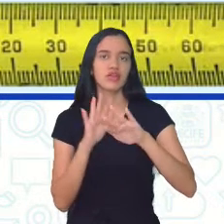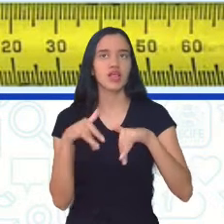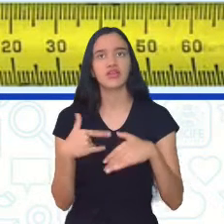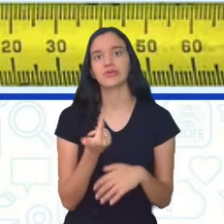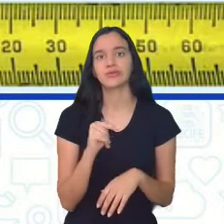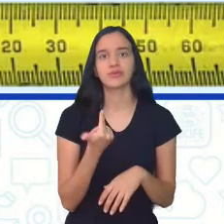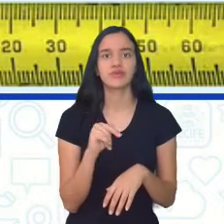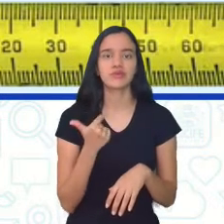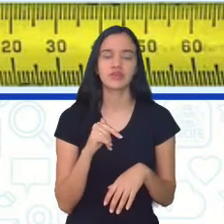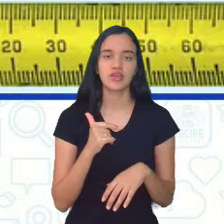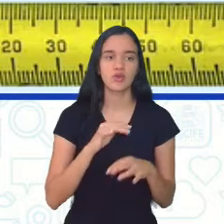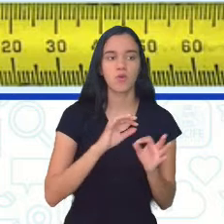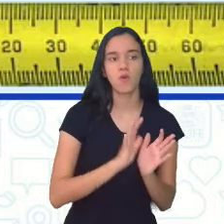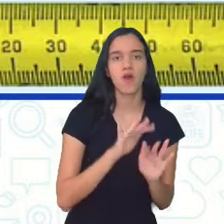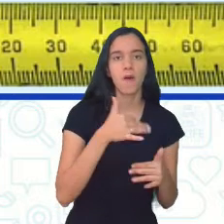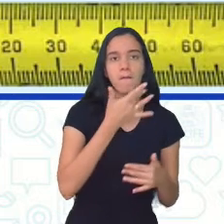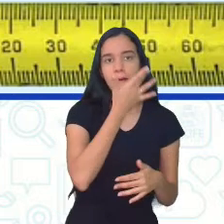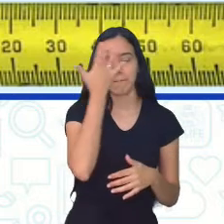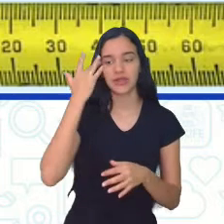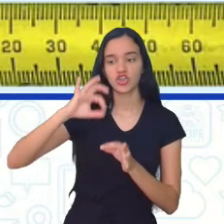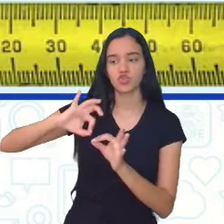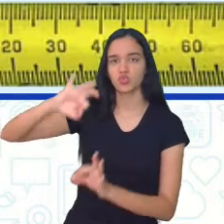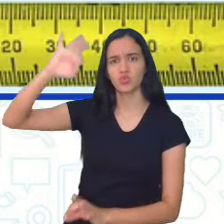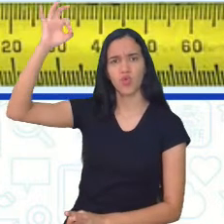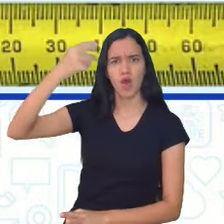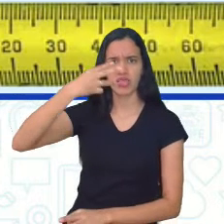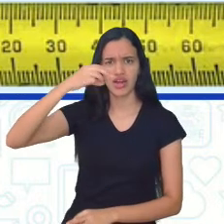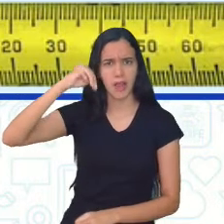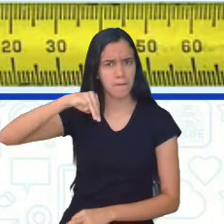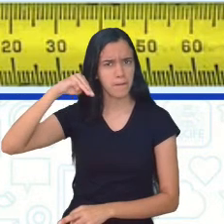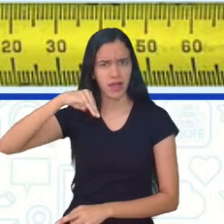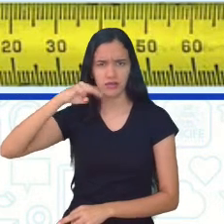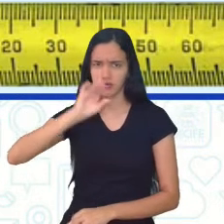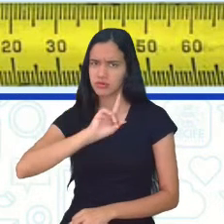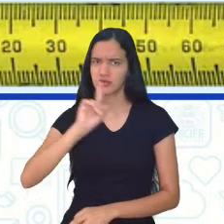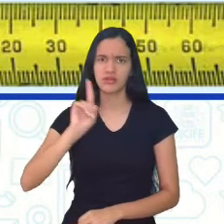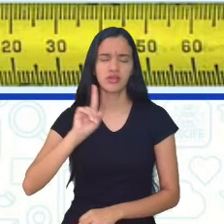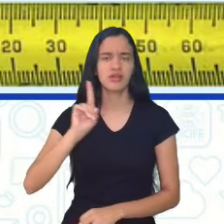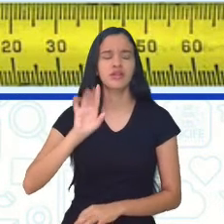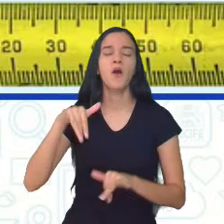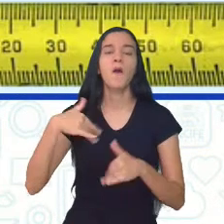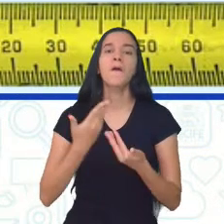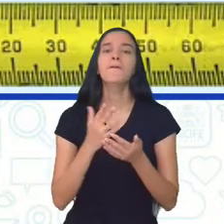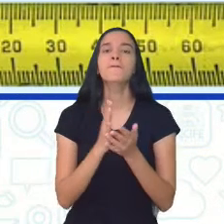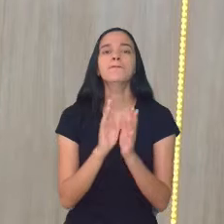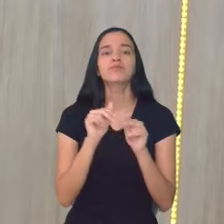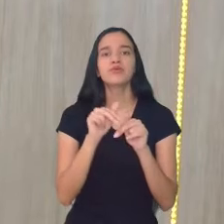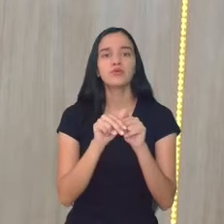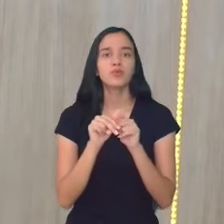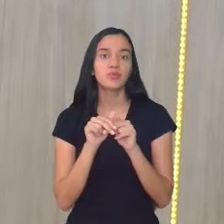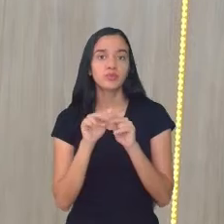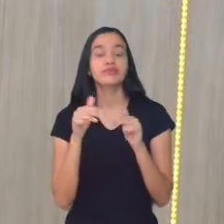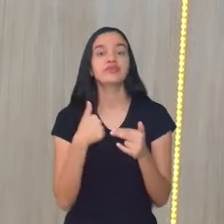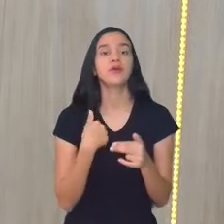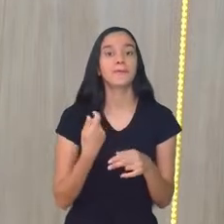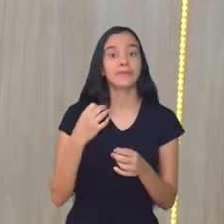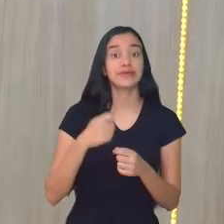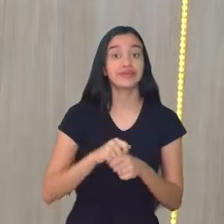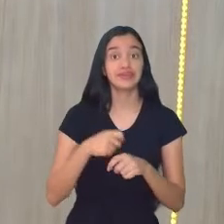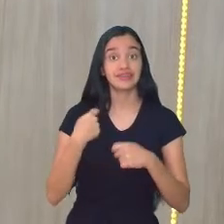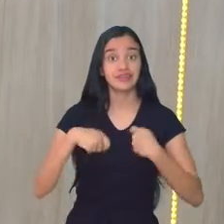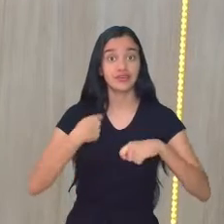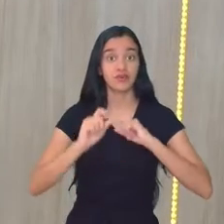tenho uma altura de uma pessoa, 1 metro, 2 metros, 3 metros, eu não tenho isso. Por isso que eu precisava da fração do metro.